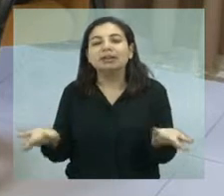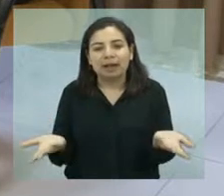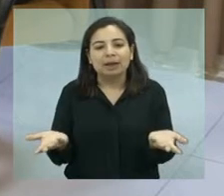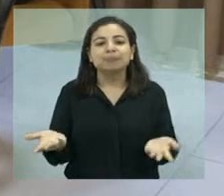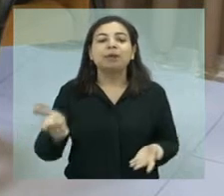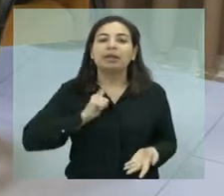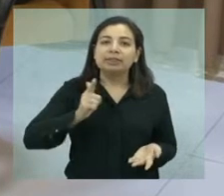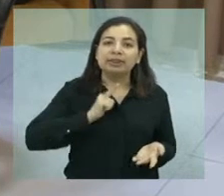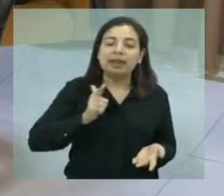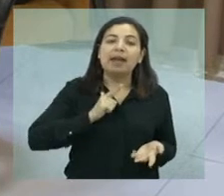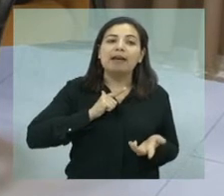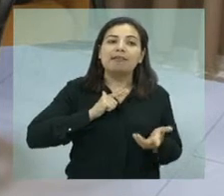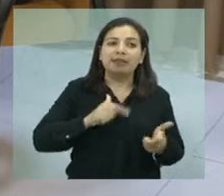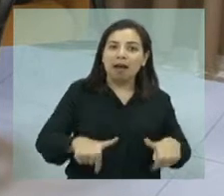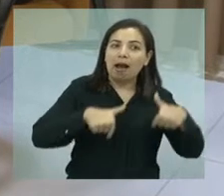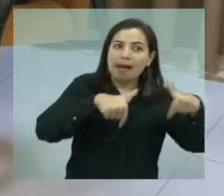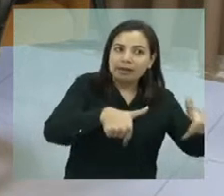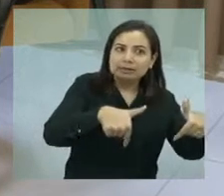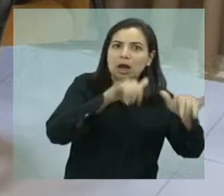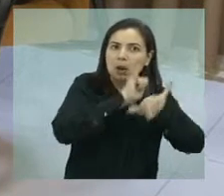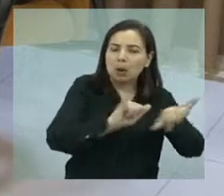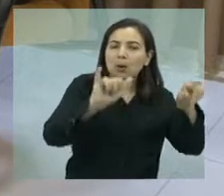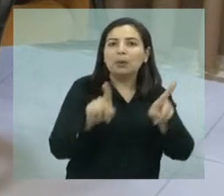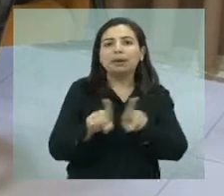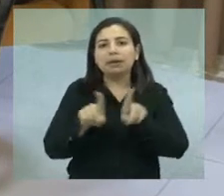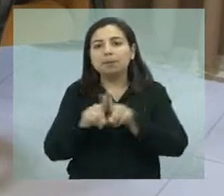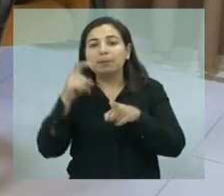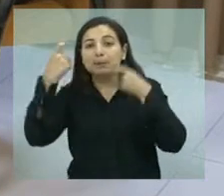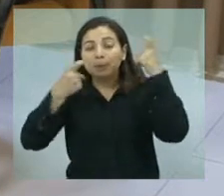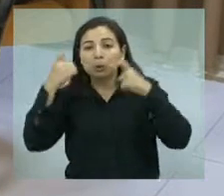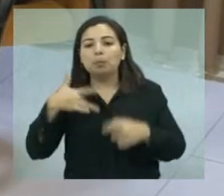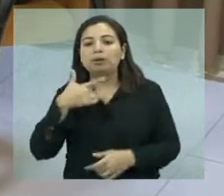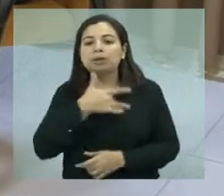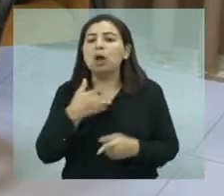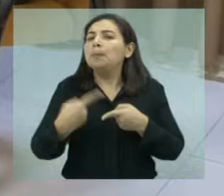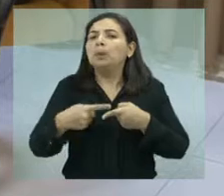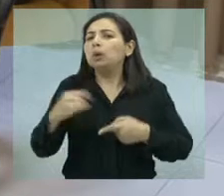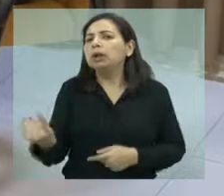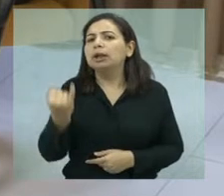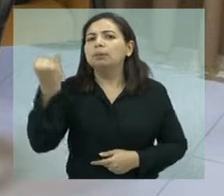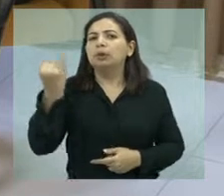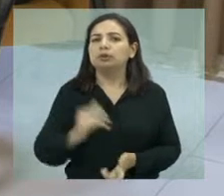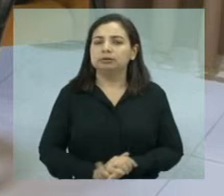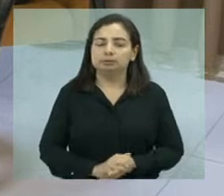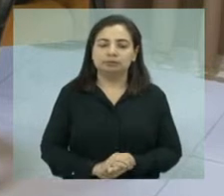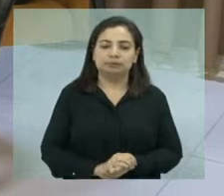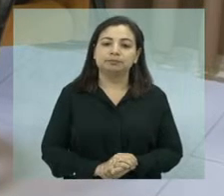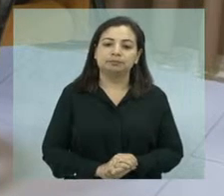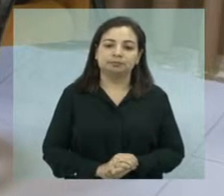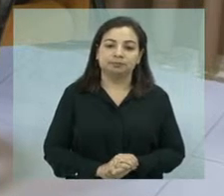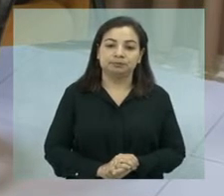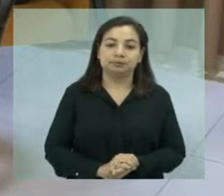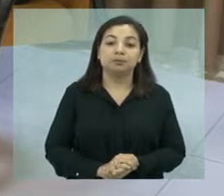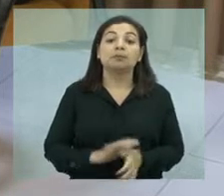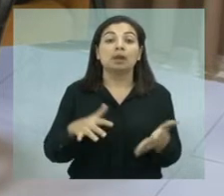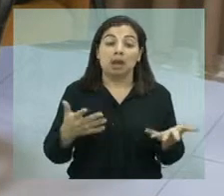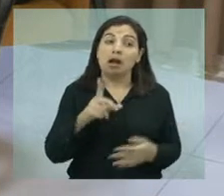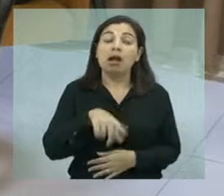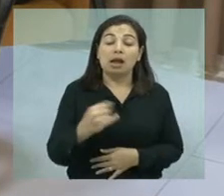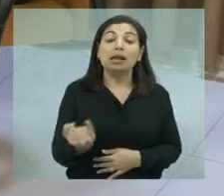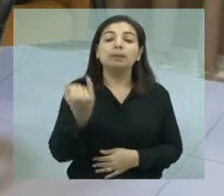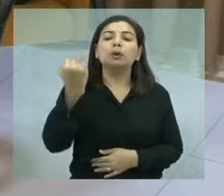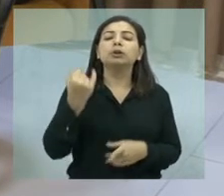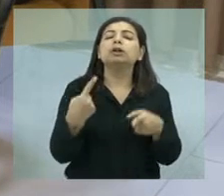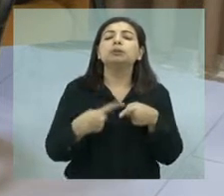ações, como também de se preocupar com a saúde. Por que isso é importante? Isabela, isso é importante porque,